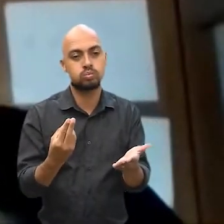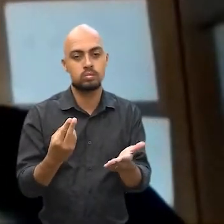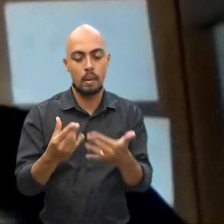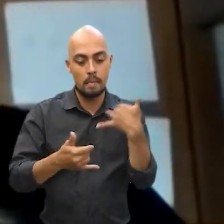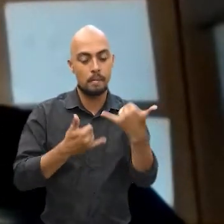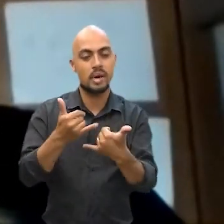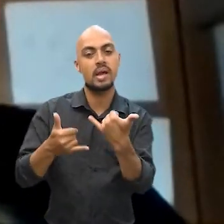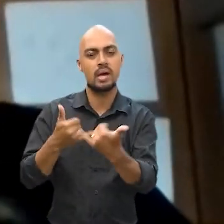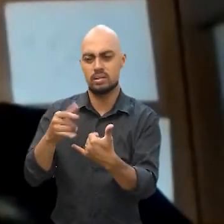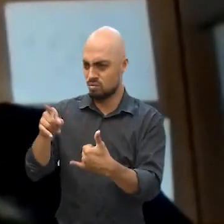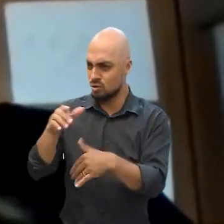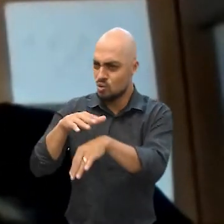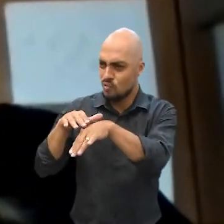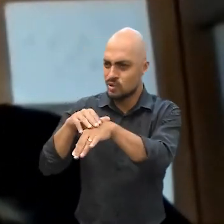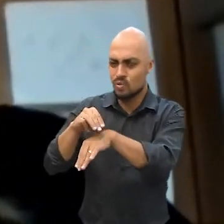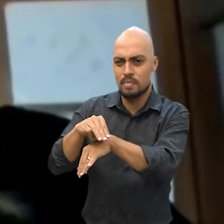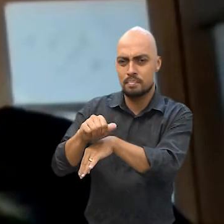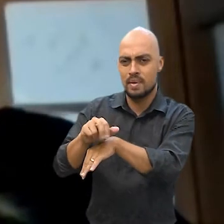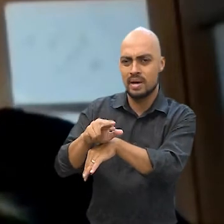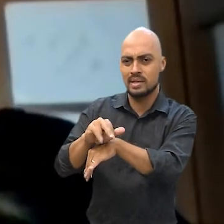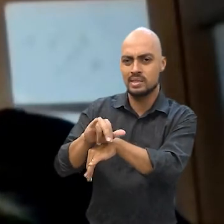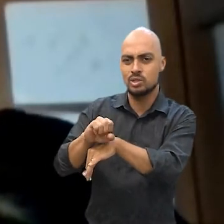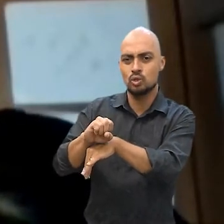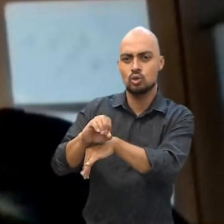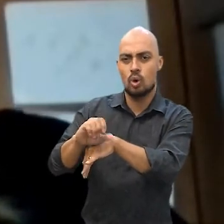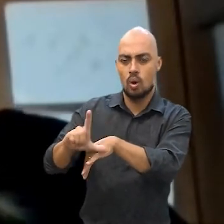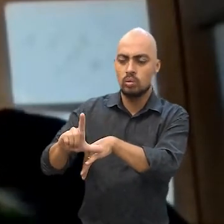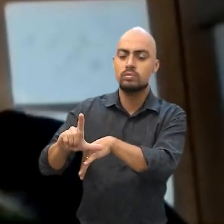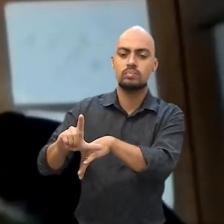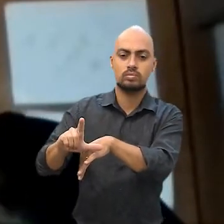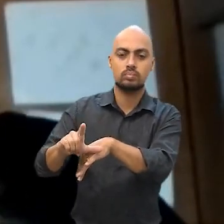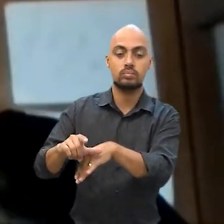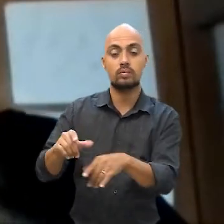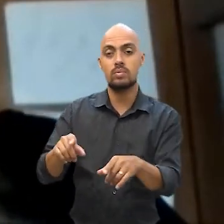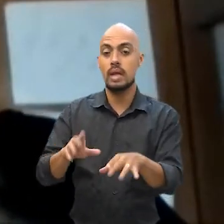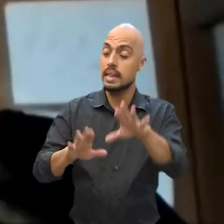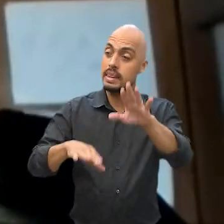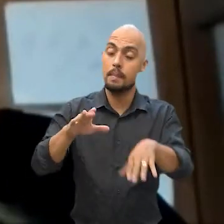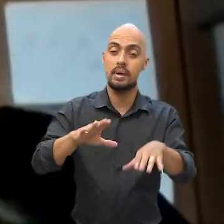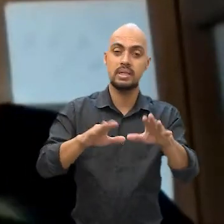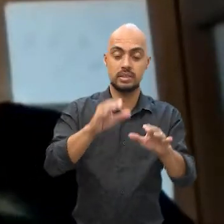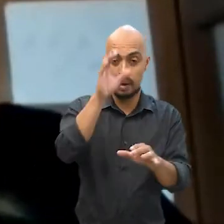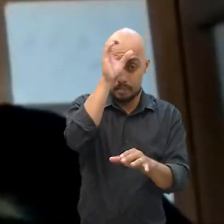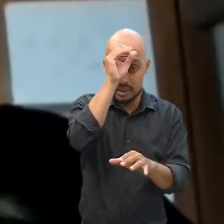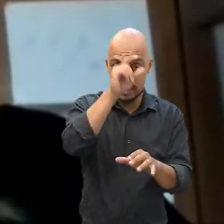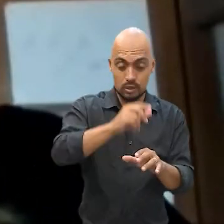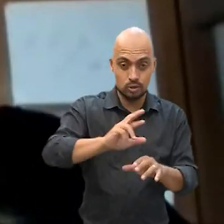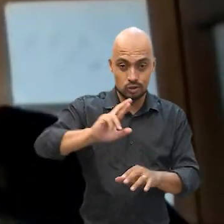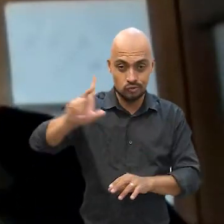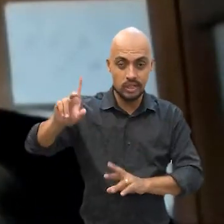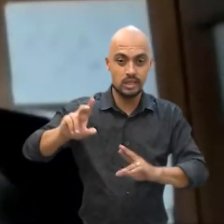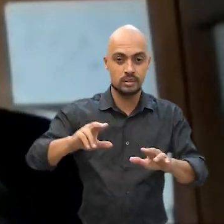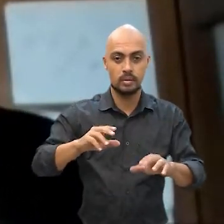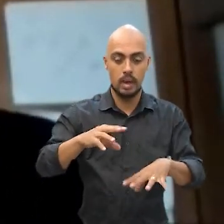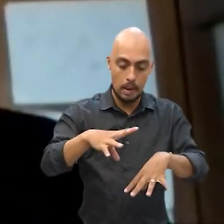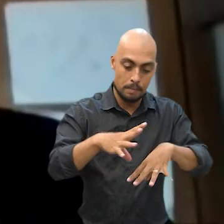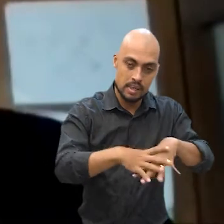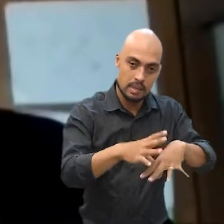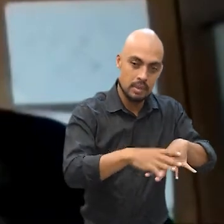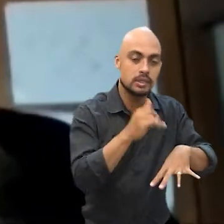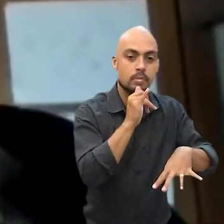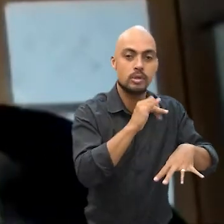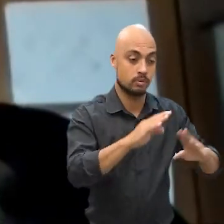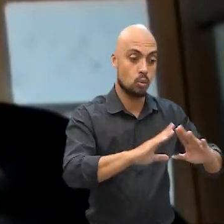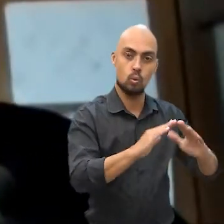aí atrás, acho que Sim. O aprendizado também ele vai ser de outra ordem esse ano, né? A gente vai aprender matemática na